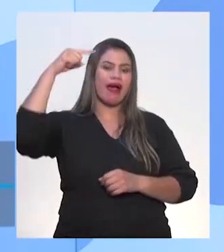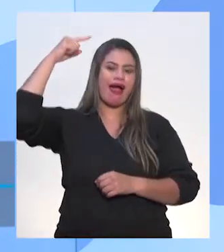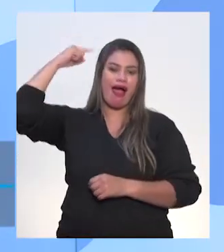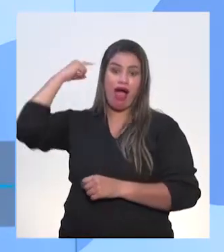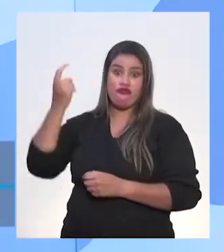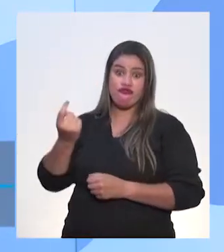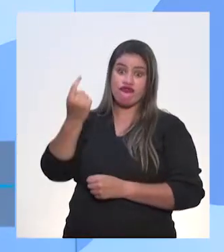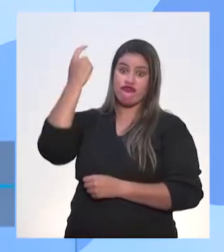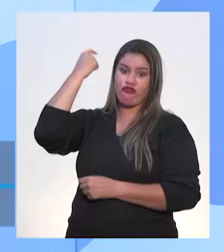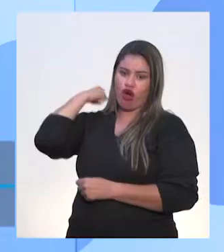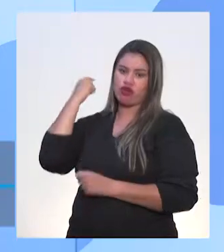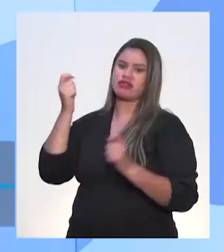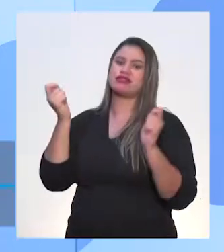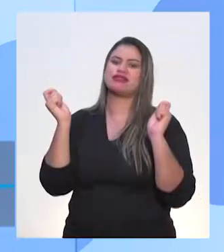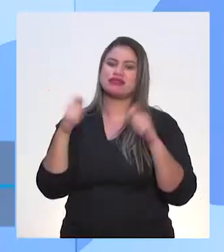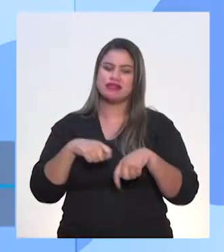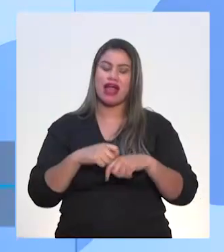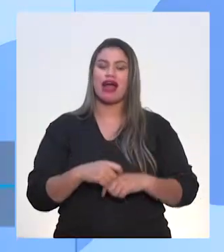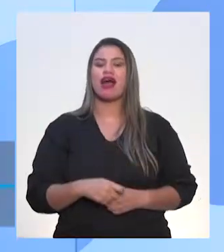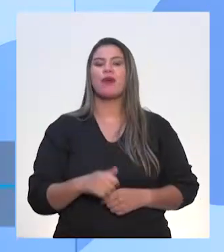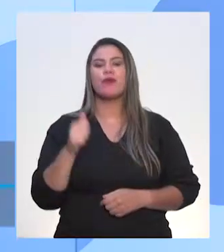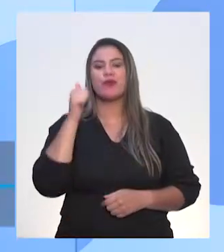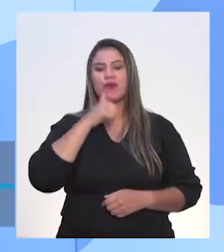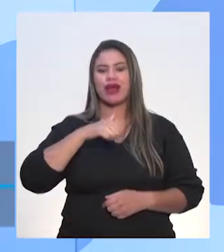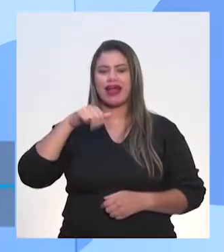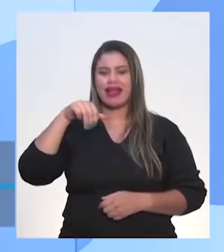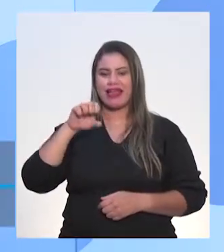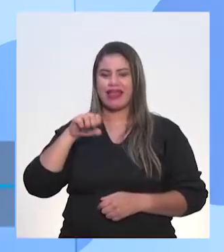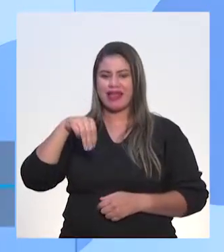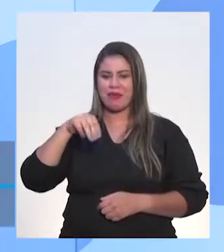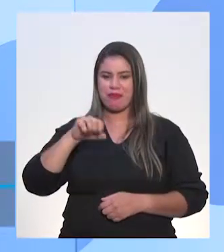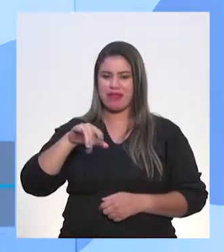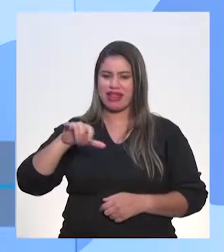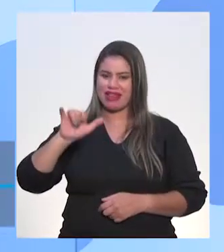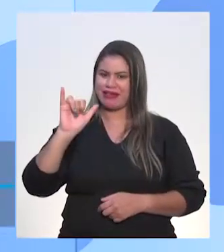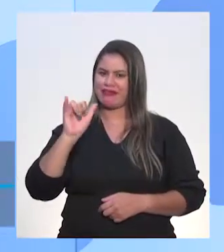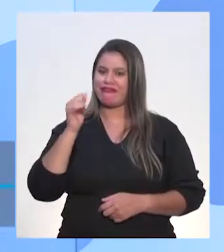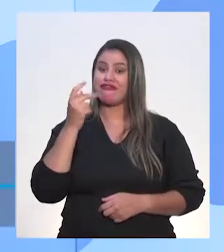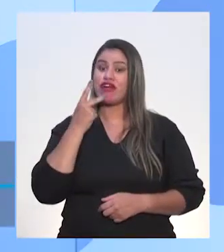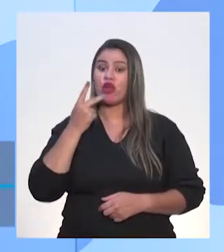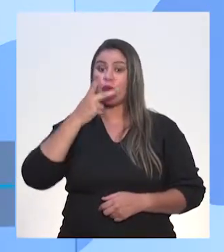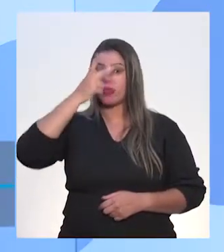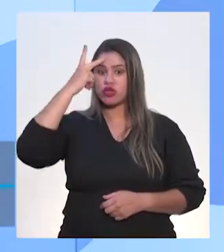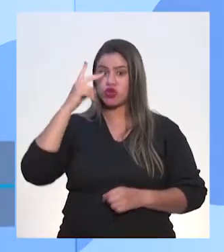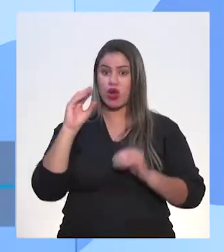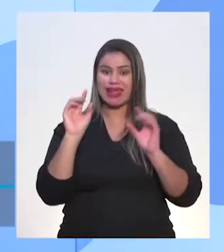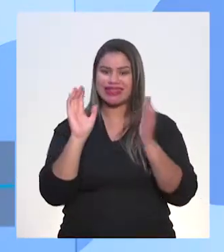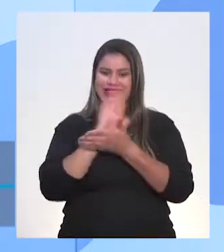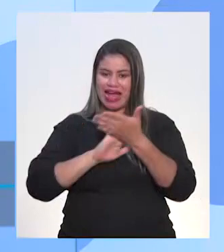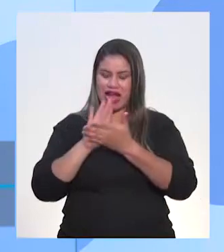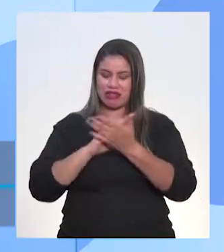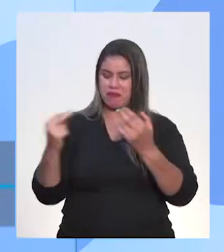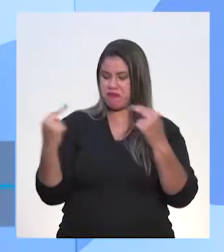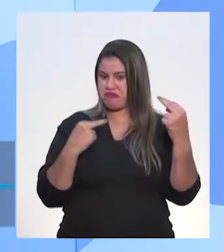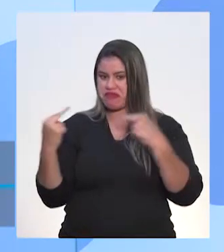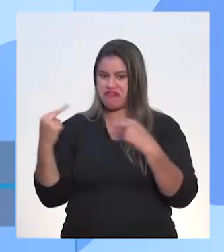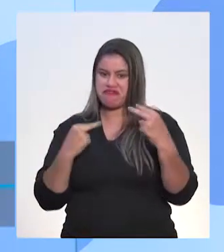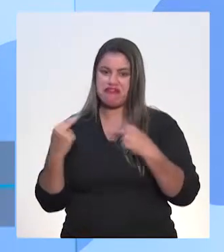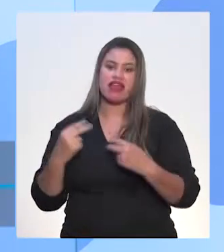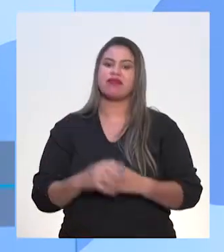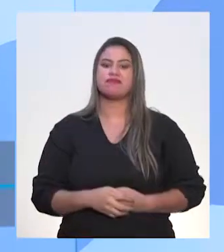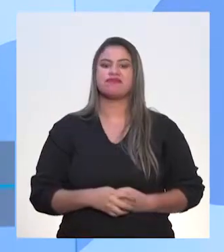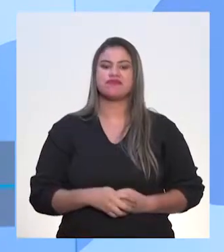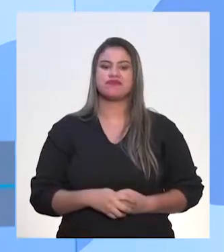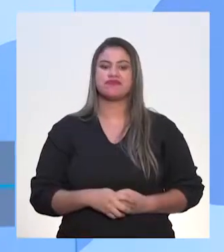estudante Emily disse que postaria também de ser invisível né como eles têm uma coisa com a invisibilidade né Talvez para por em vários lugares ao mesmo tempo